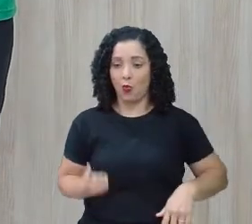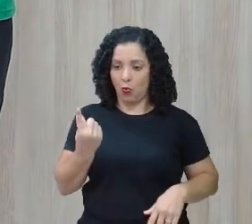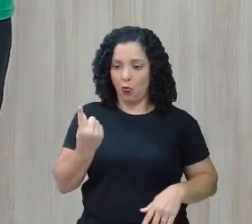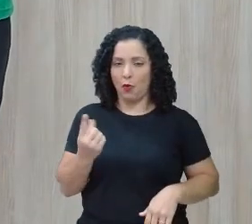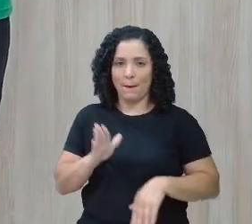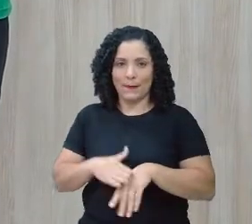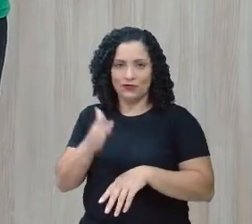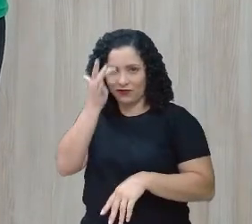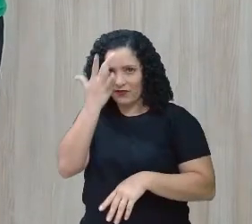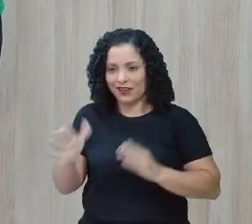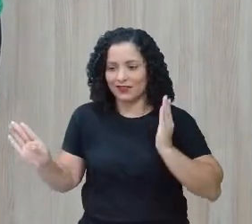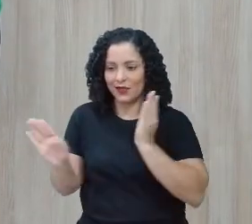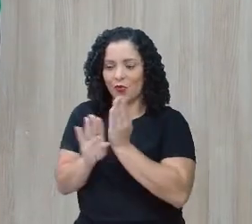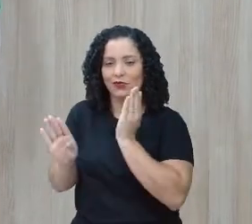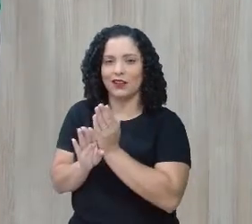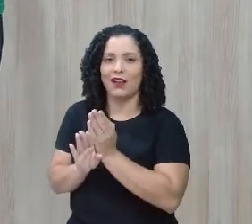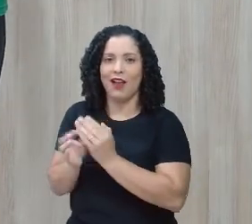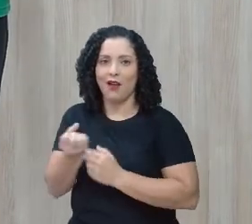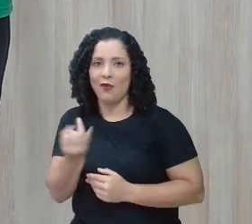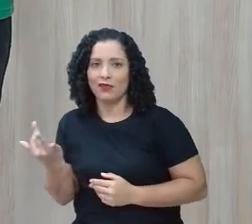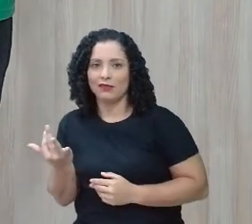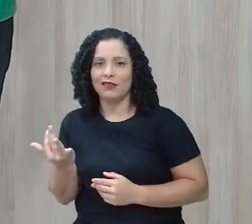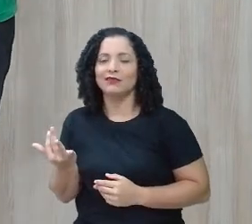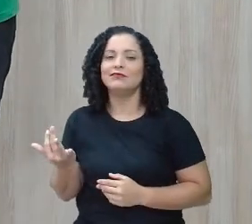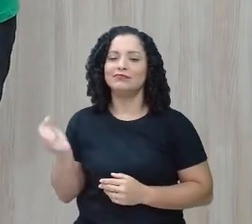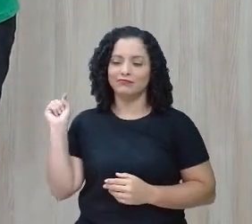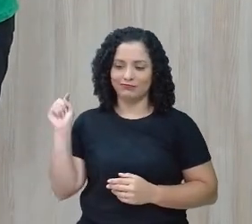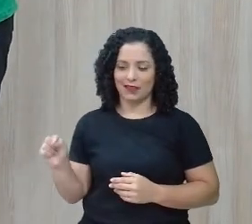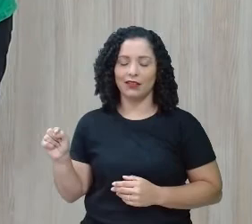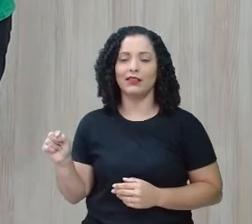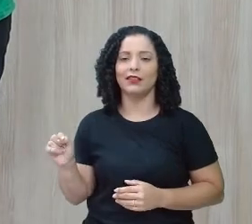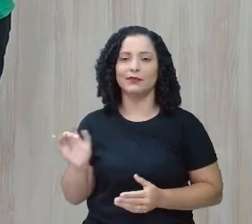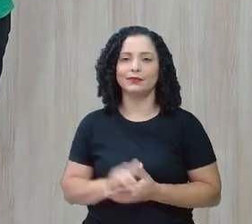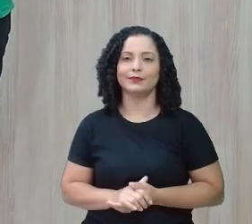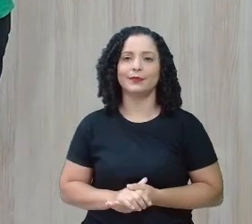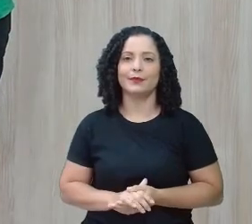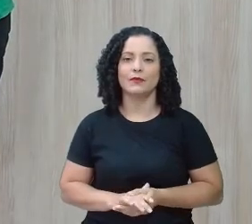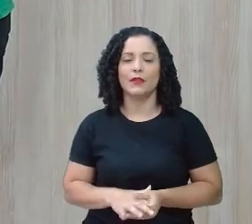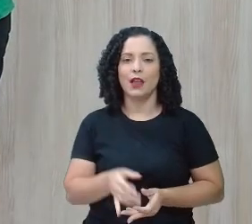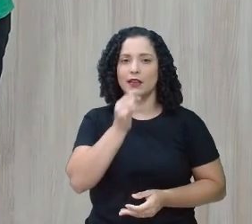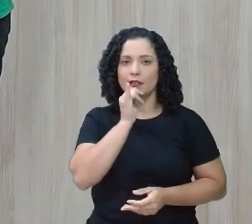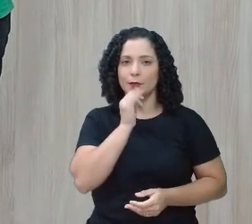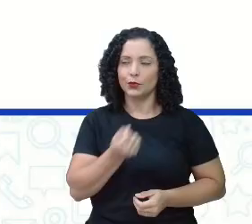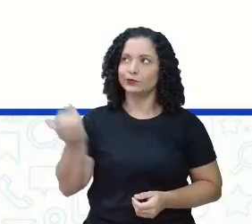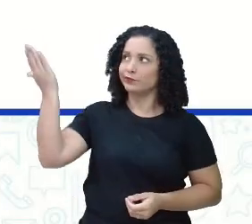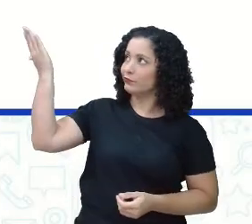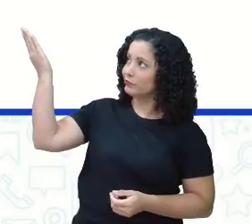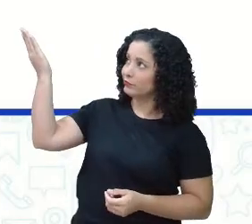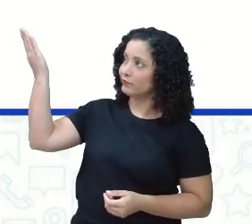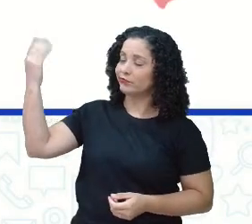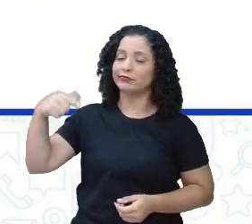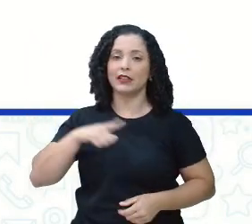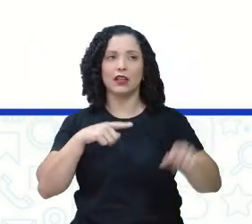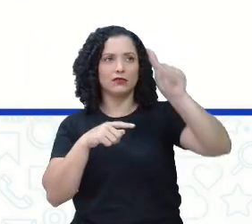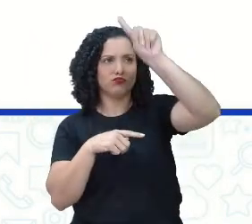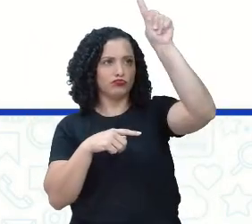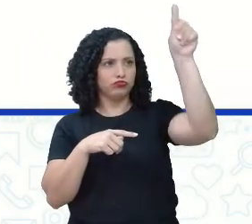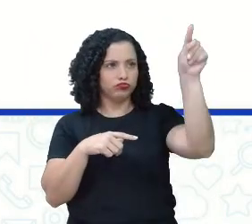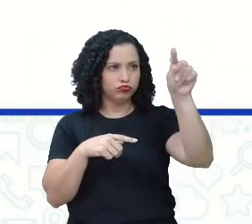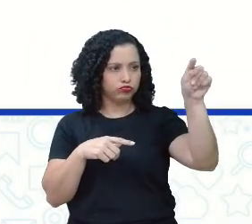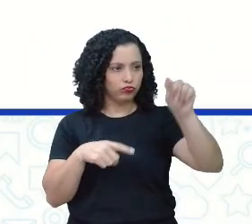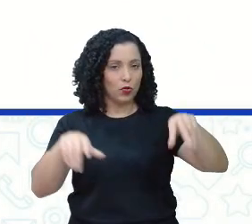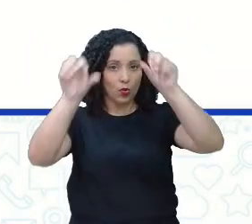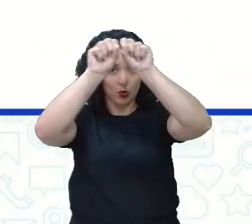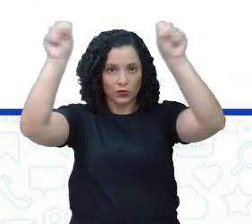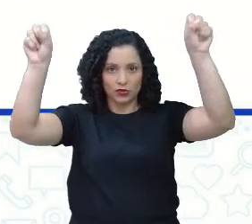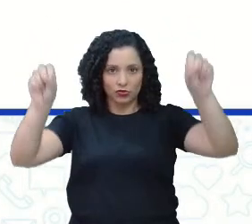gente encontra o valor numérico dela, certo? Então vamos lá, ó. Eu tenho aí esse sistema, certo? Eu vou